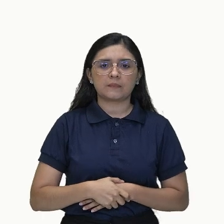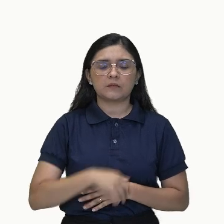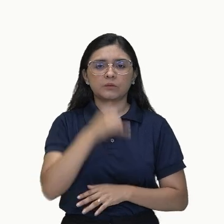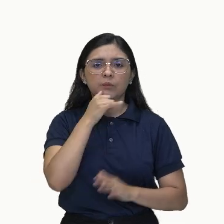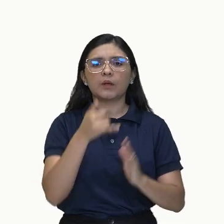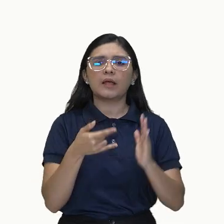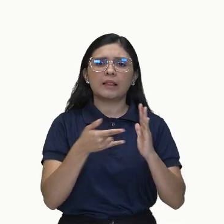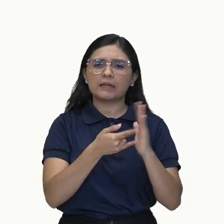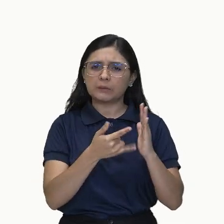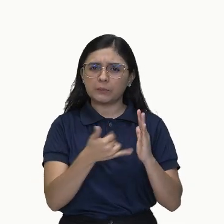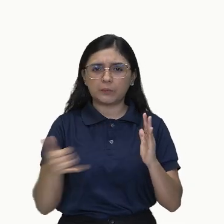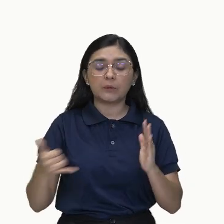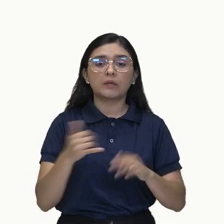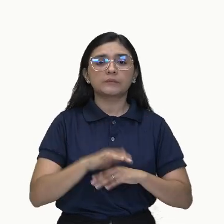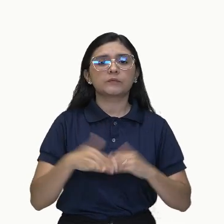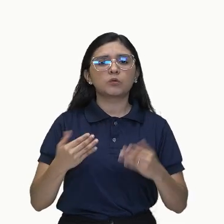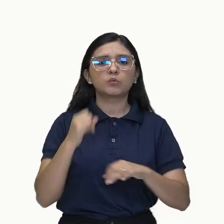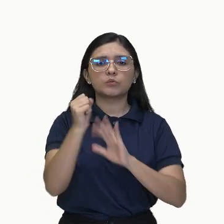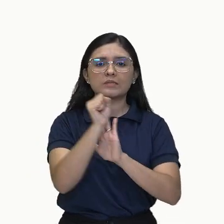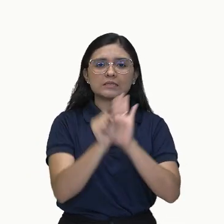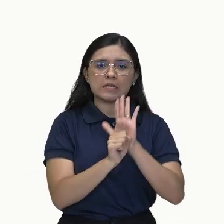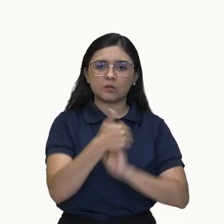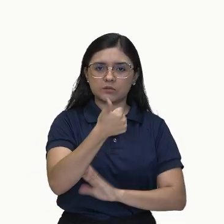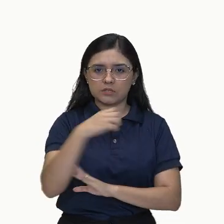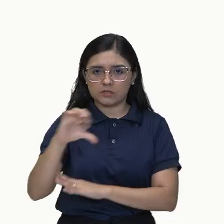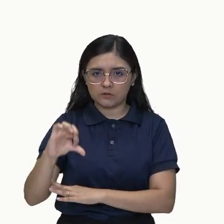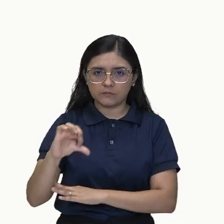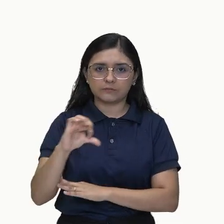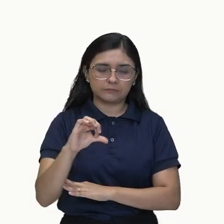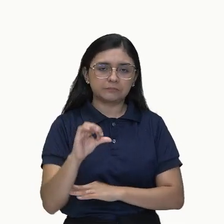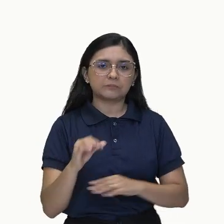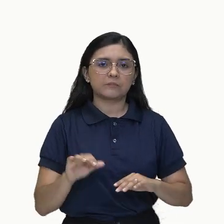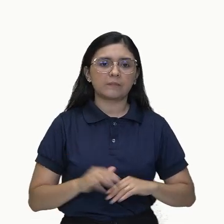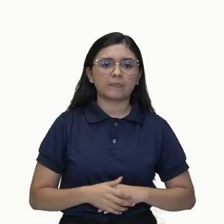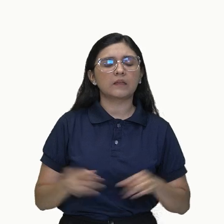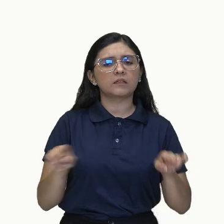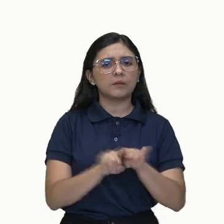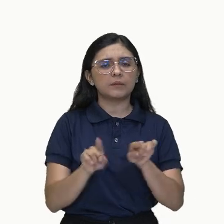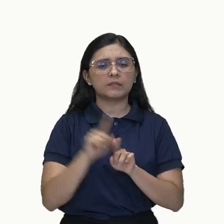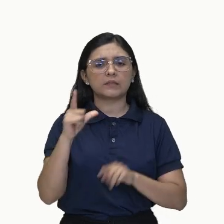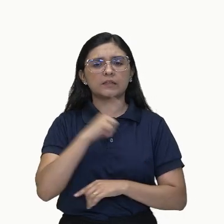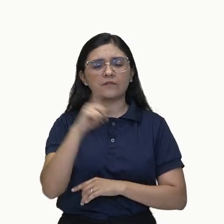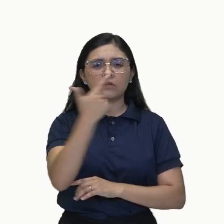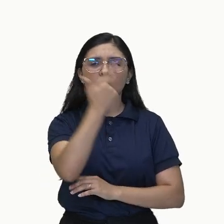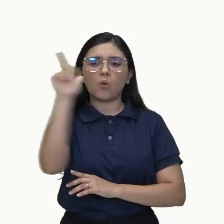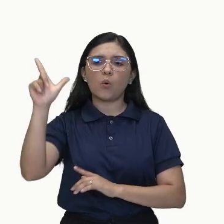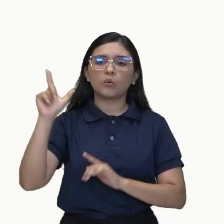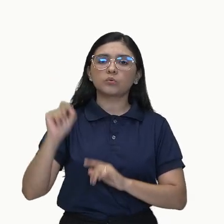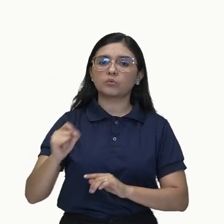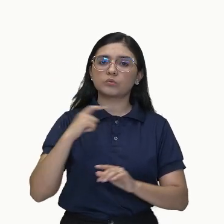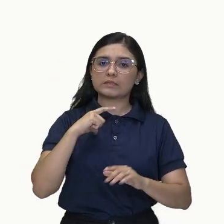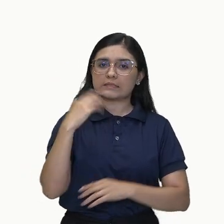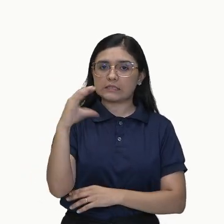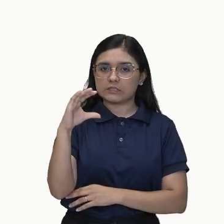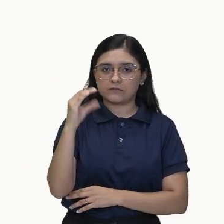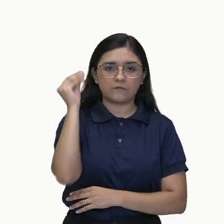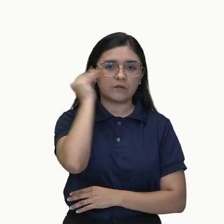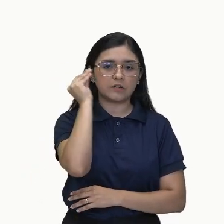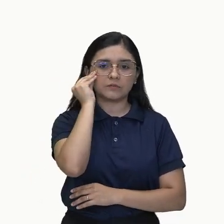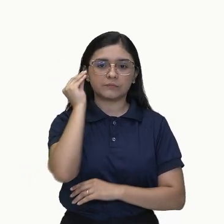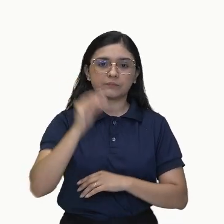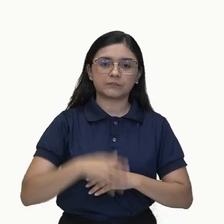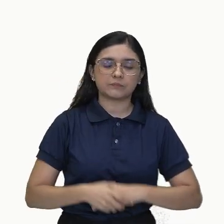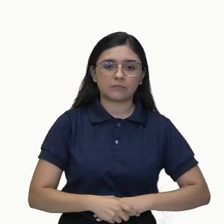eletromagnetismo no século XIX. Você também teve em outro cientista, olha só. Neste